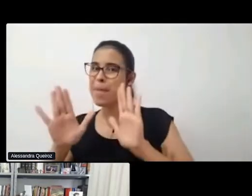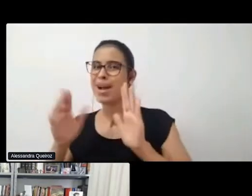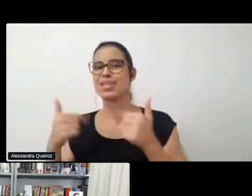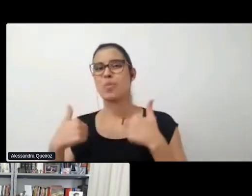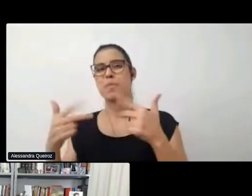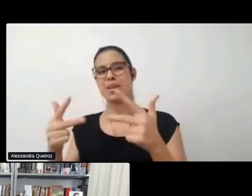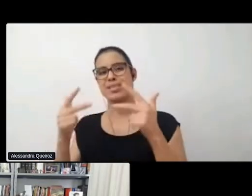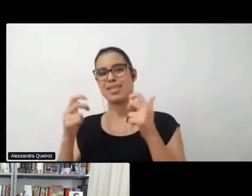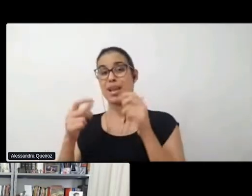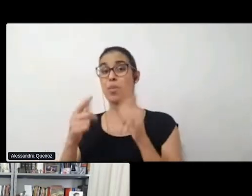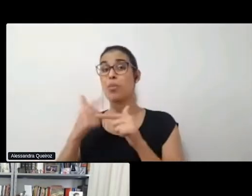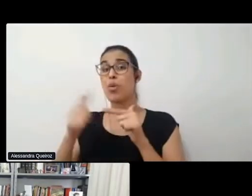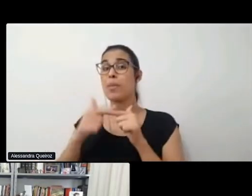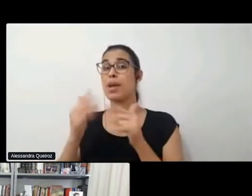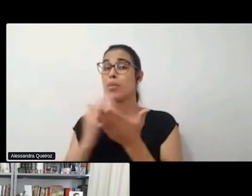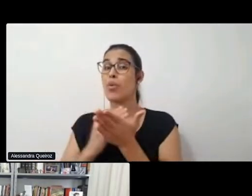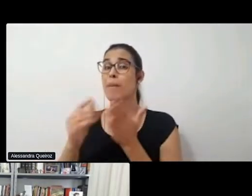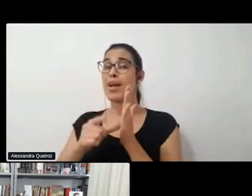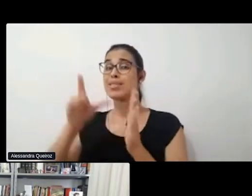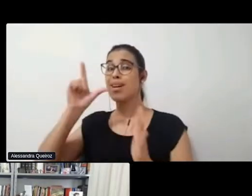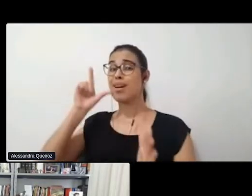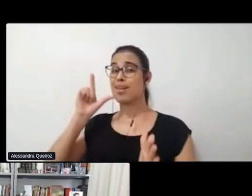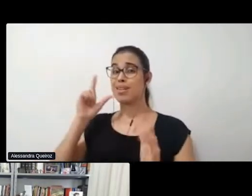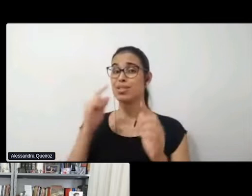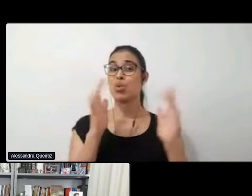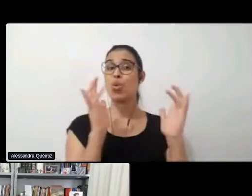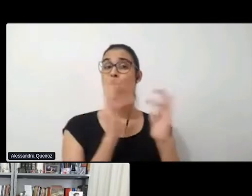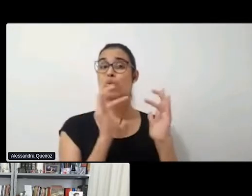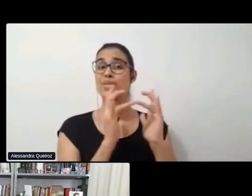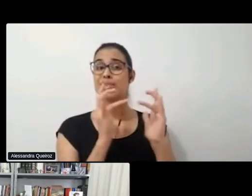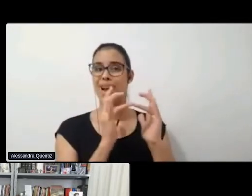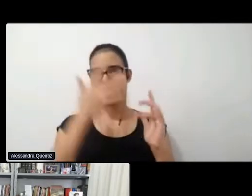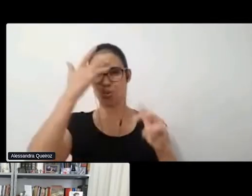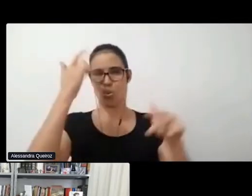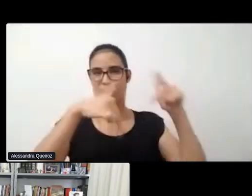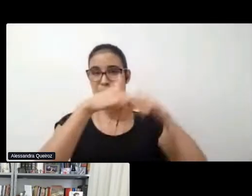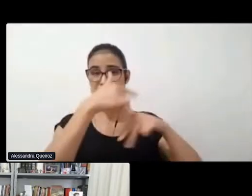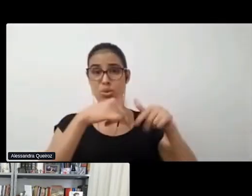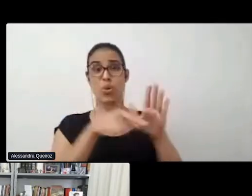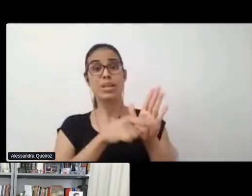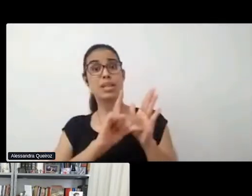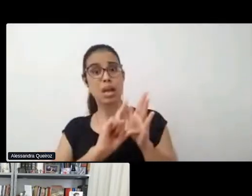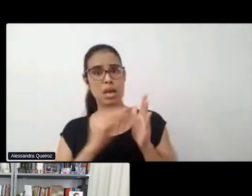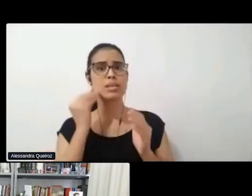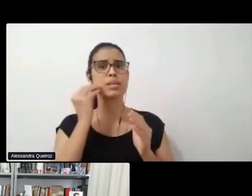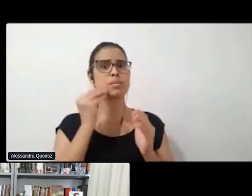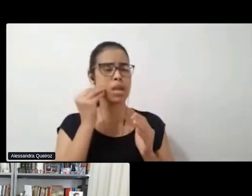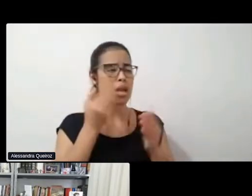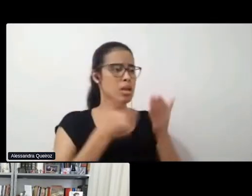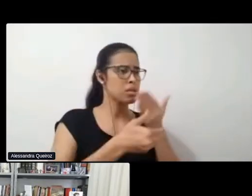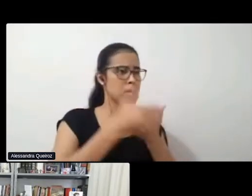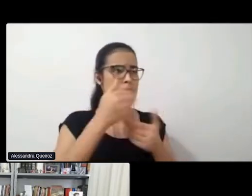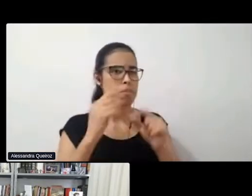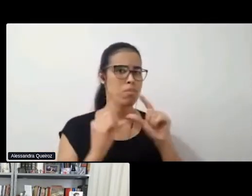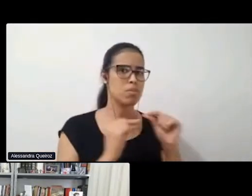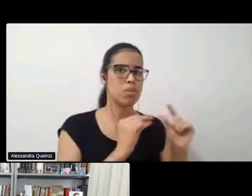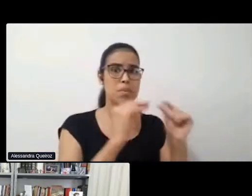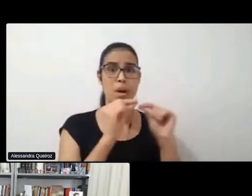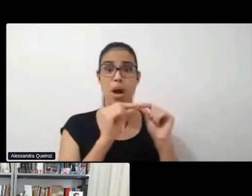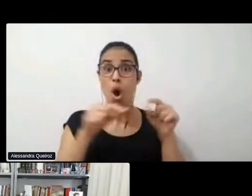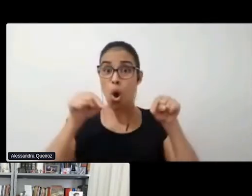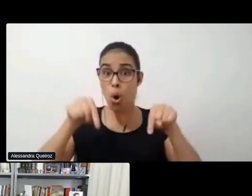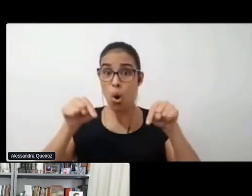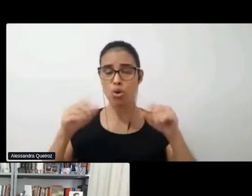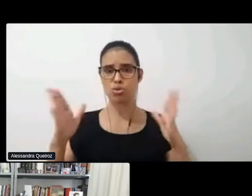das pessoas com o assunto, até compartilhando algumas experiências. Ainda é assustador você ver, por exemplo, o pessoal do